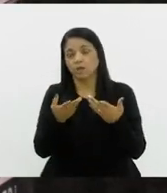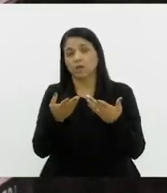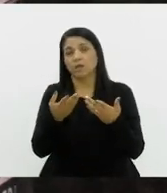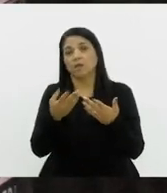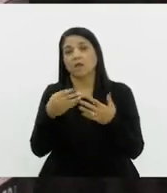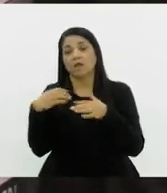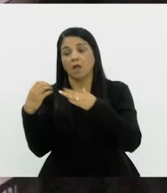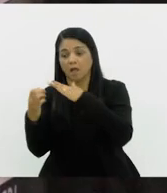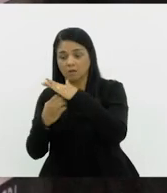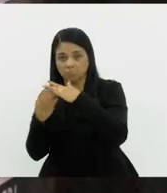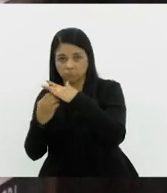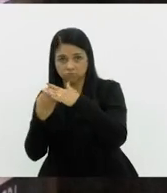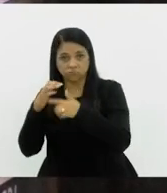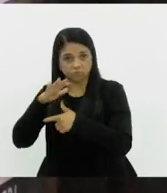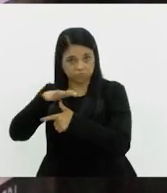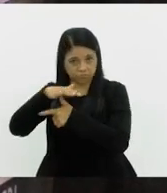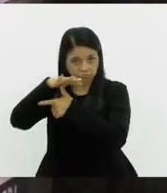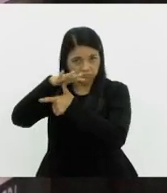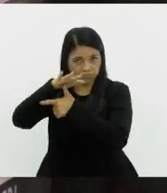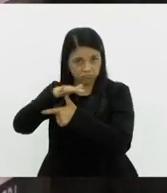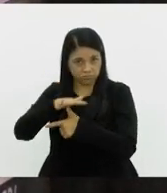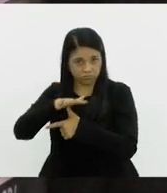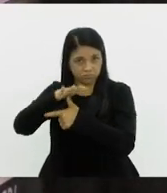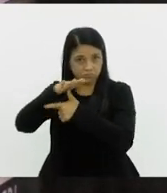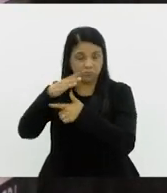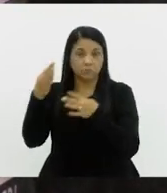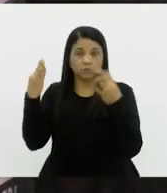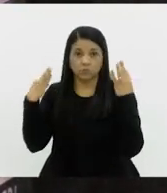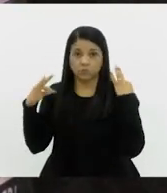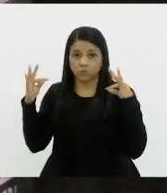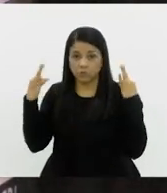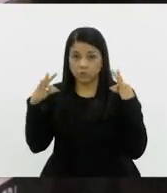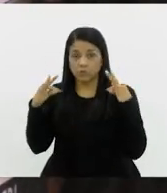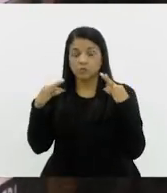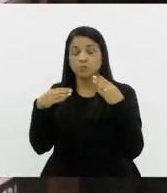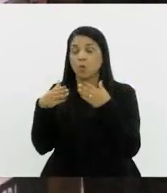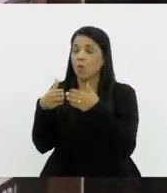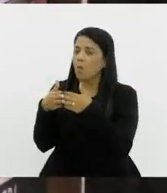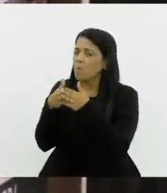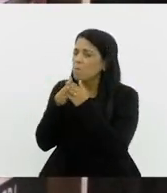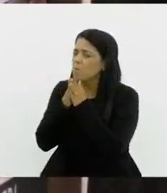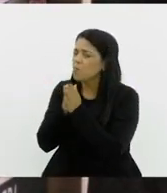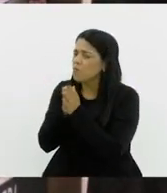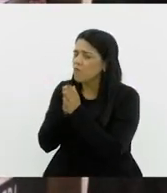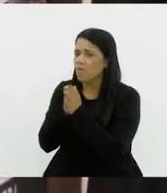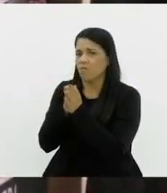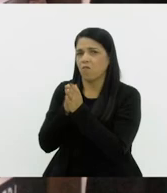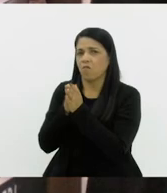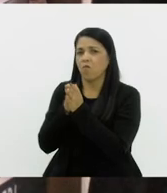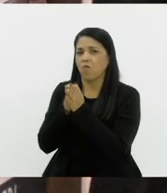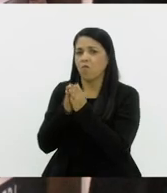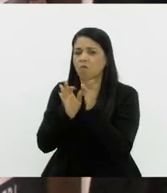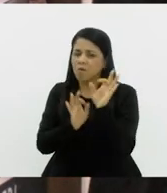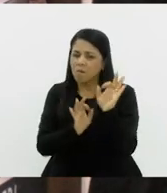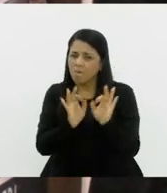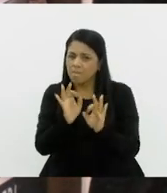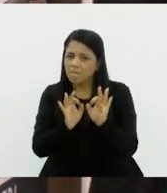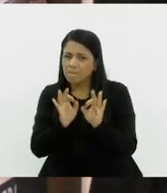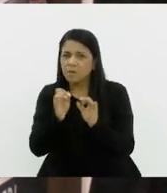que fazem o transporte, né, que fazem o turismo, que, por favor, comecem um plano de